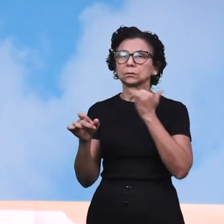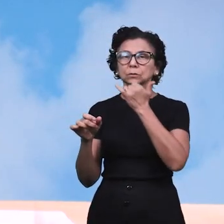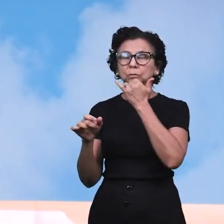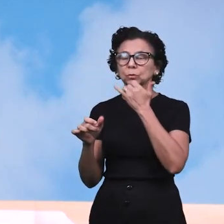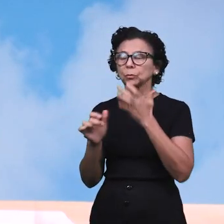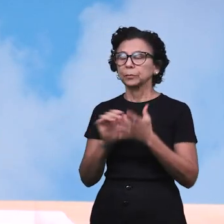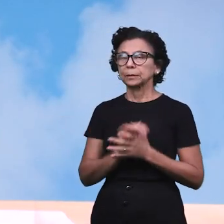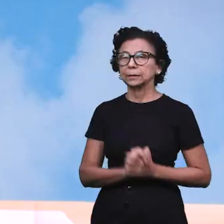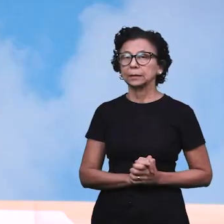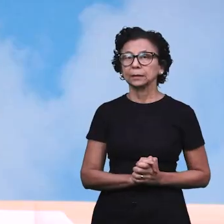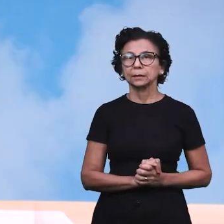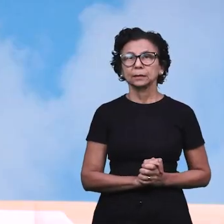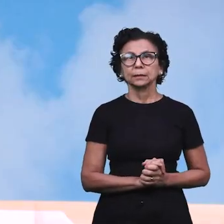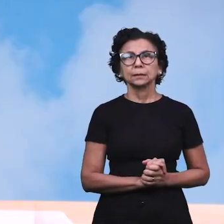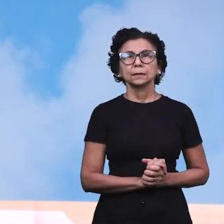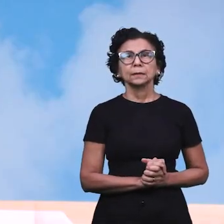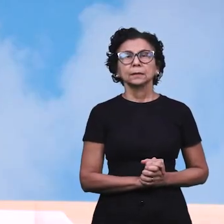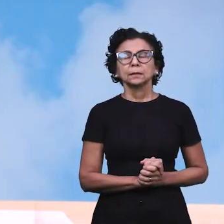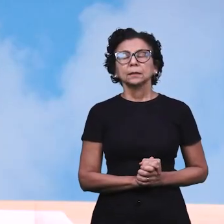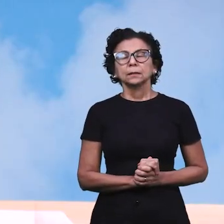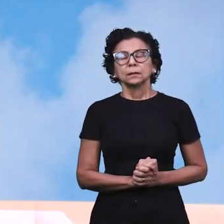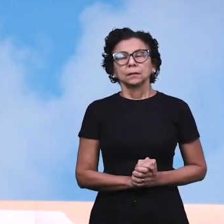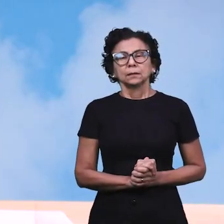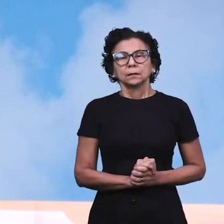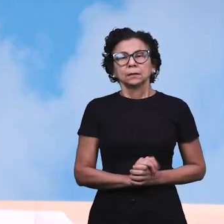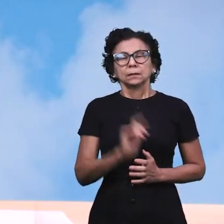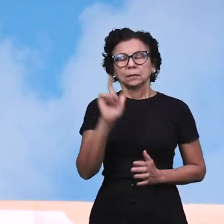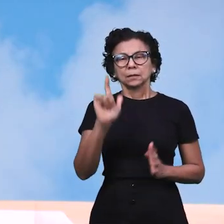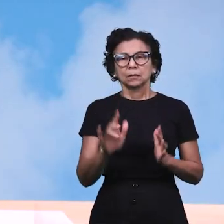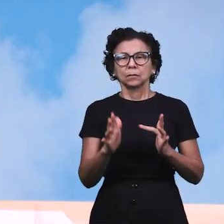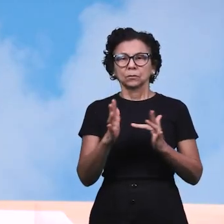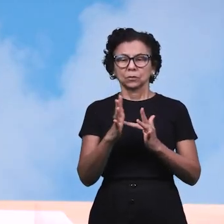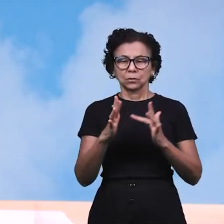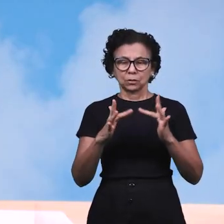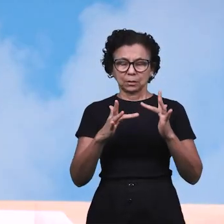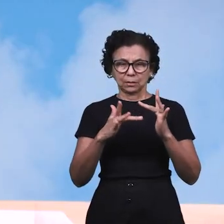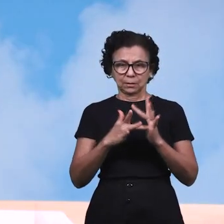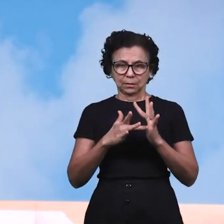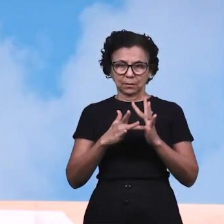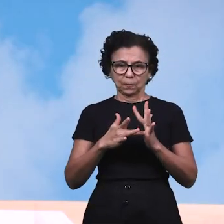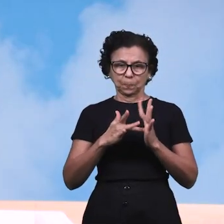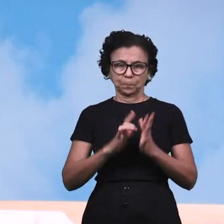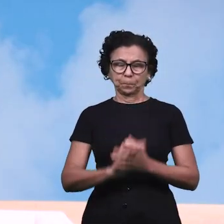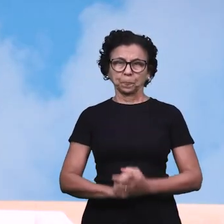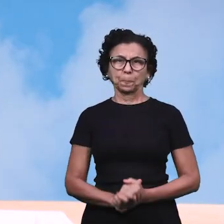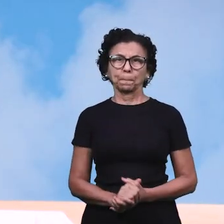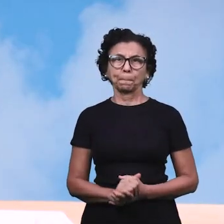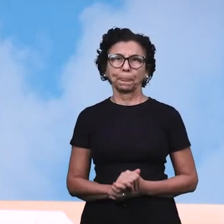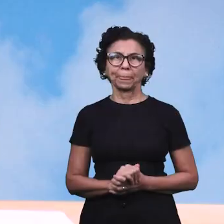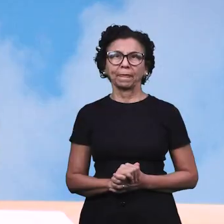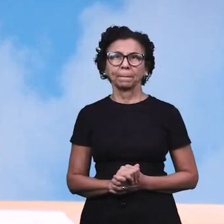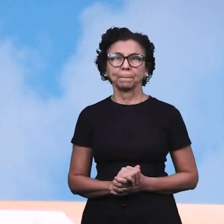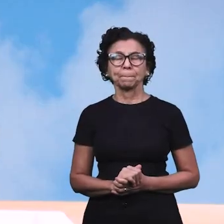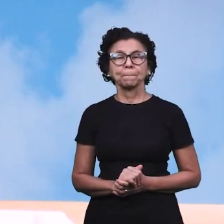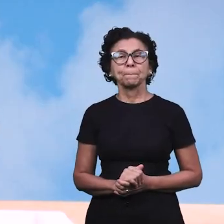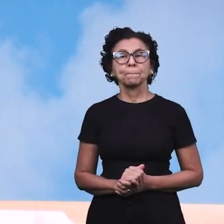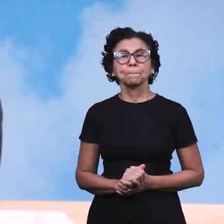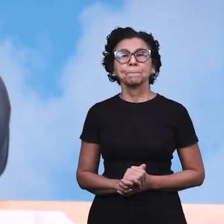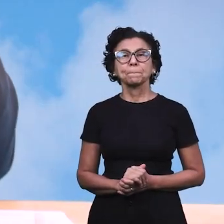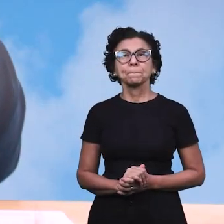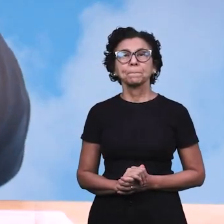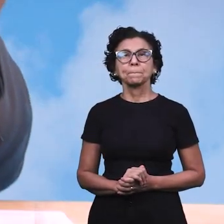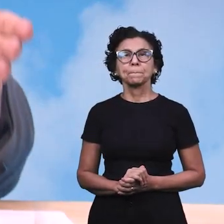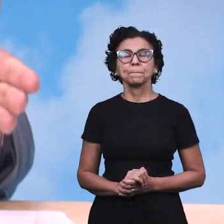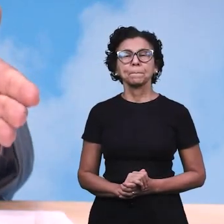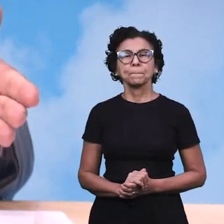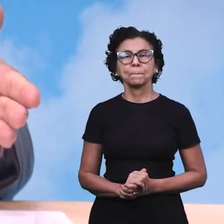Filho, Jesus. A operação, que a palavra fala aqui do Pai, é apontar aonde